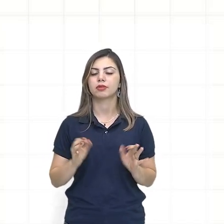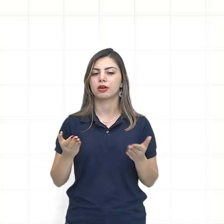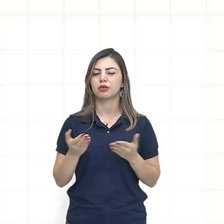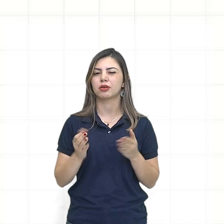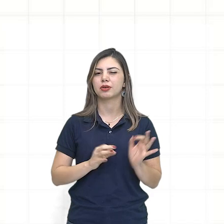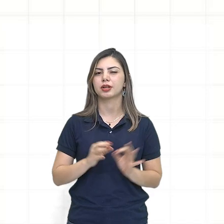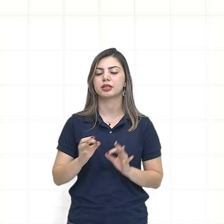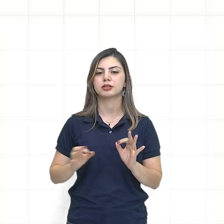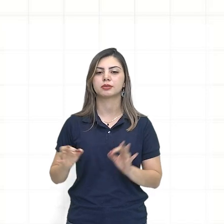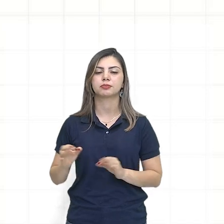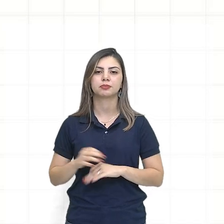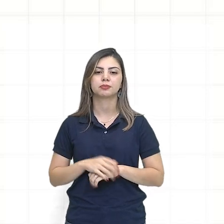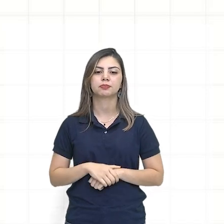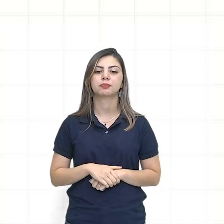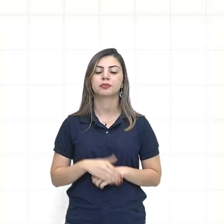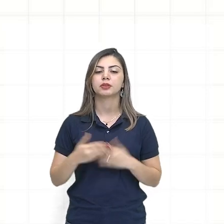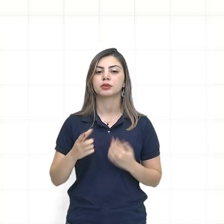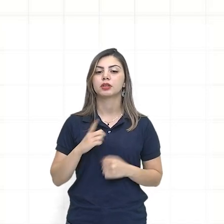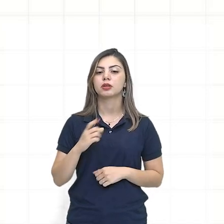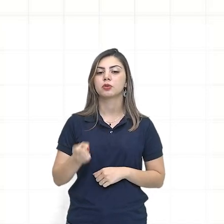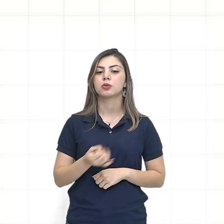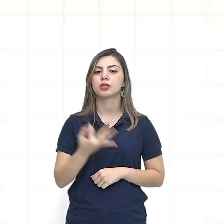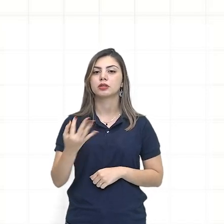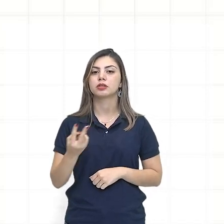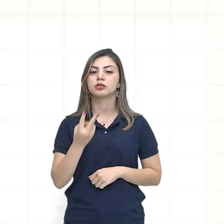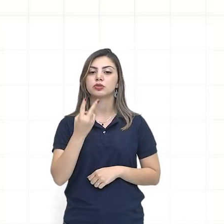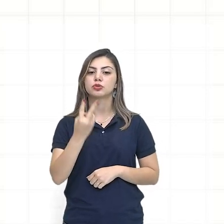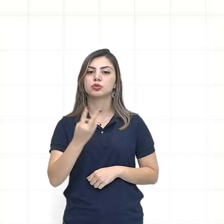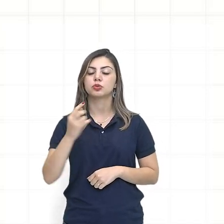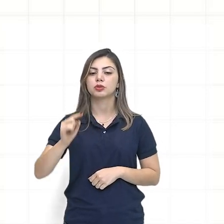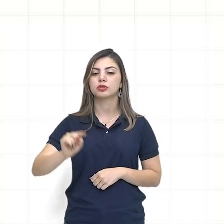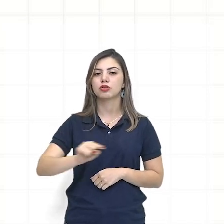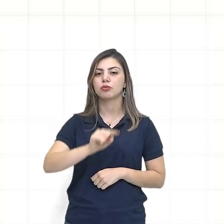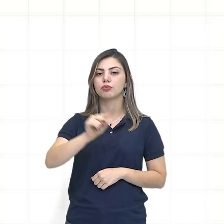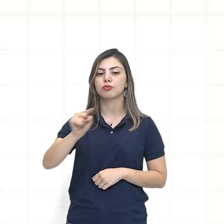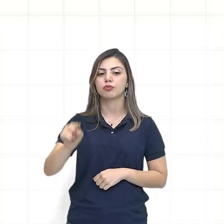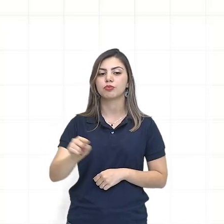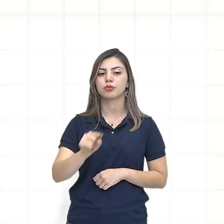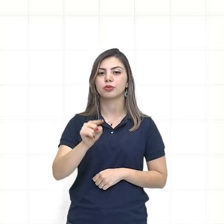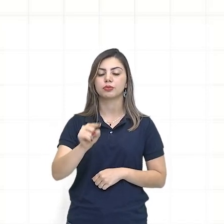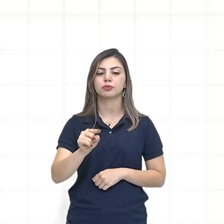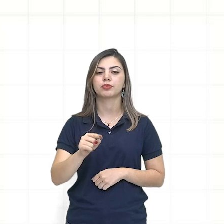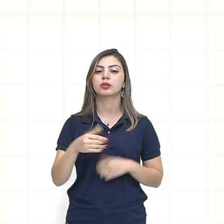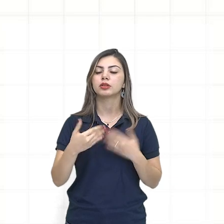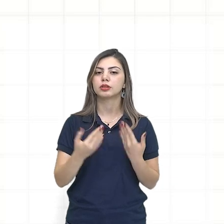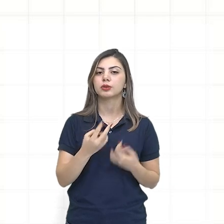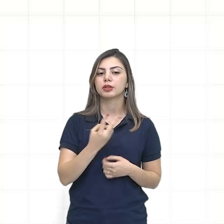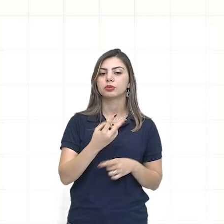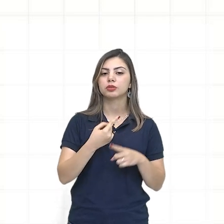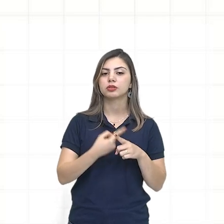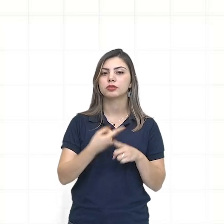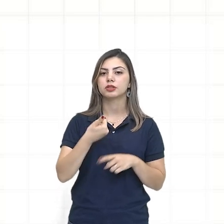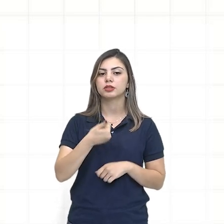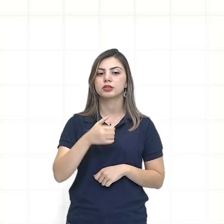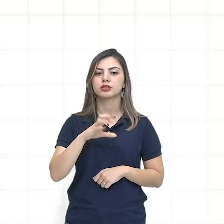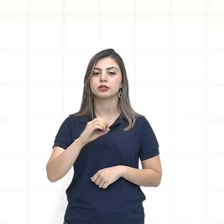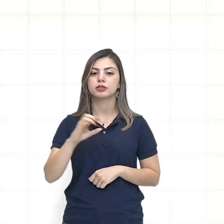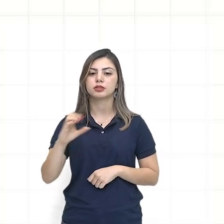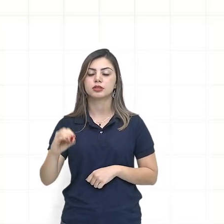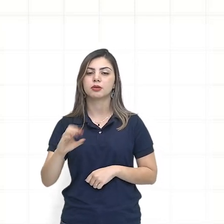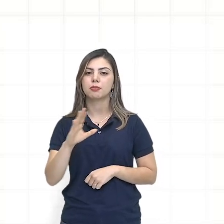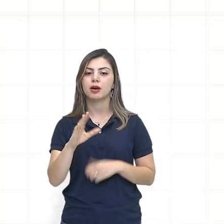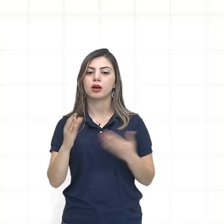aqui. Então nós temos quantas cordas aqui? 2. Então eu vou ter o que, ó? 2 vezes 100. Já